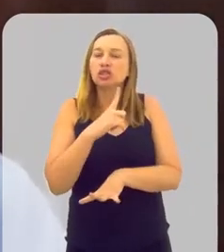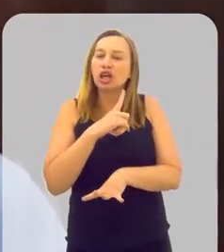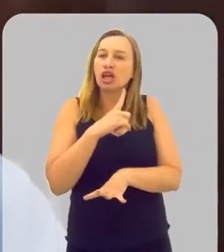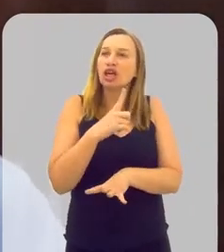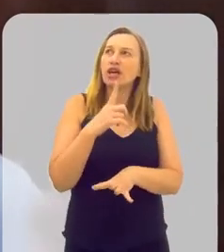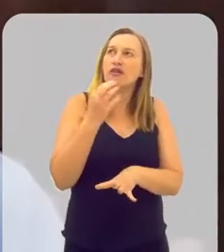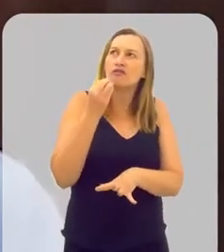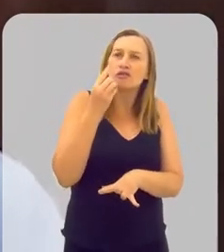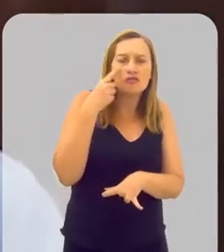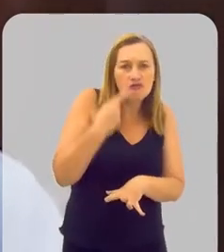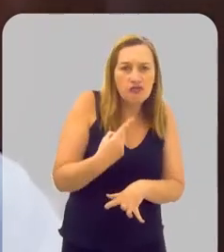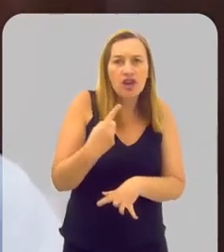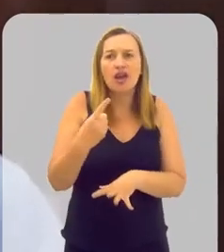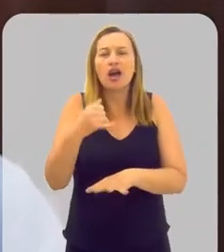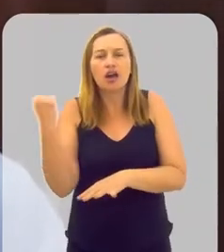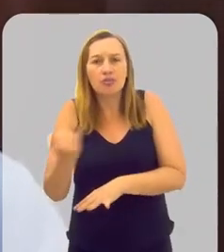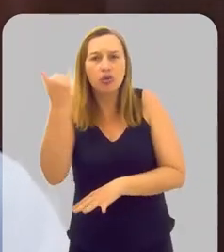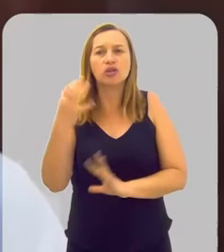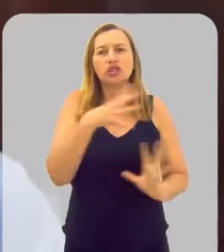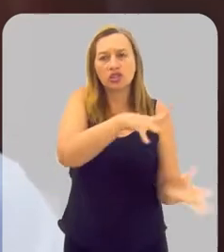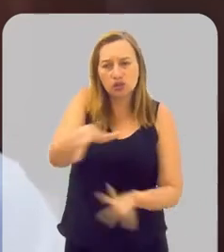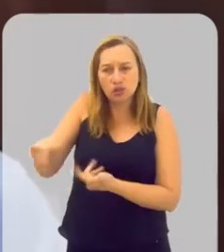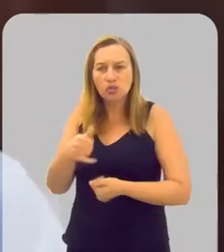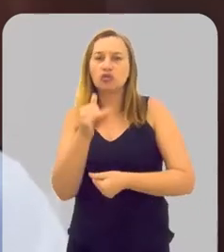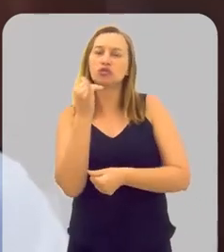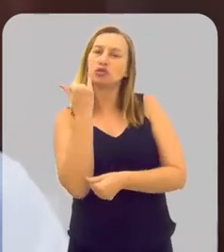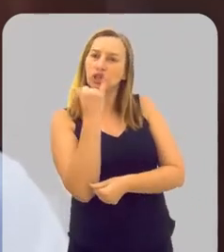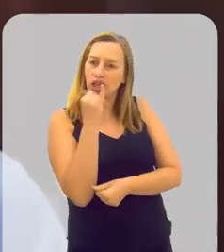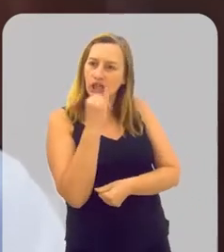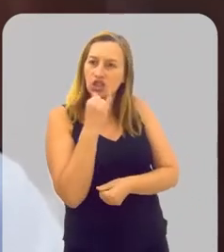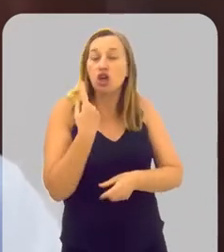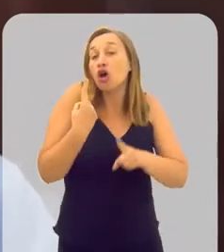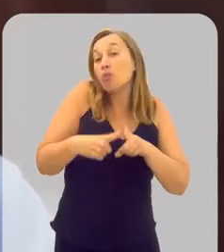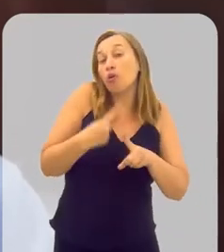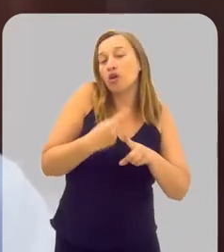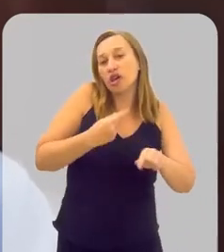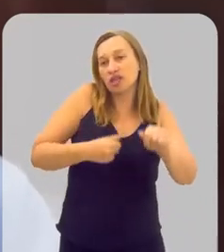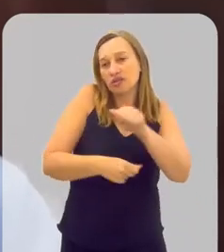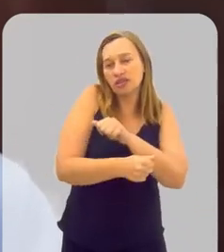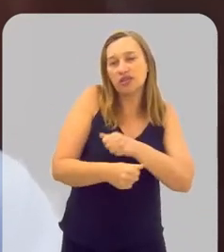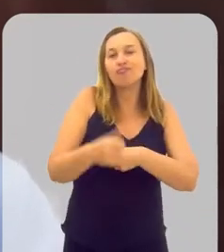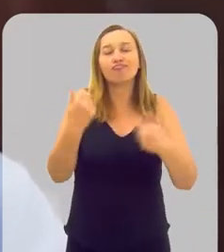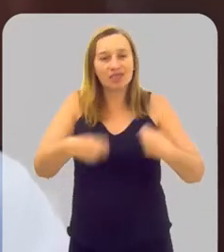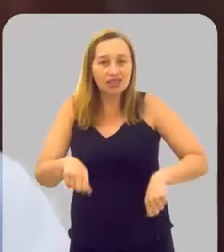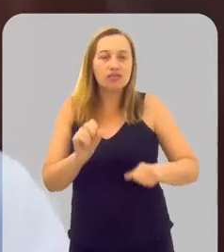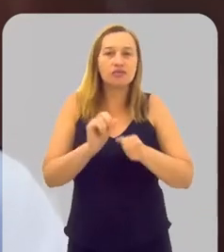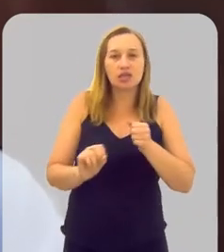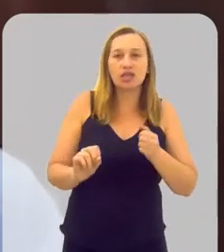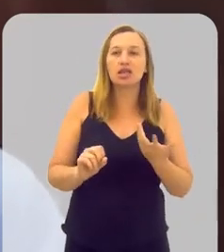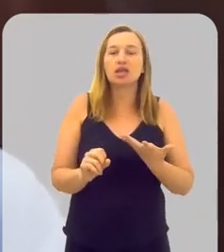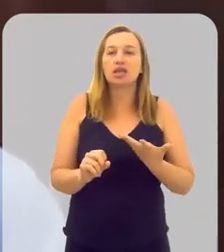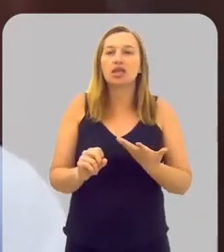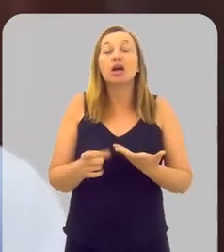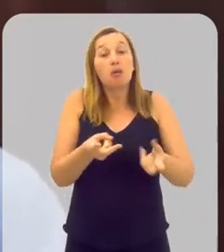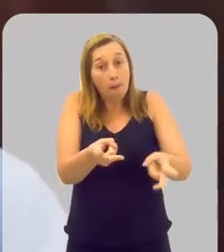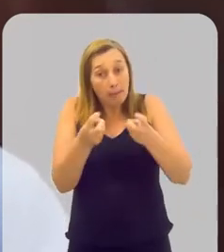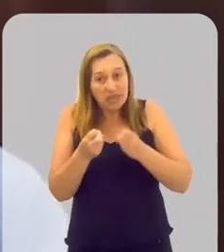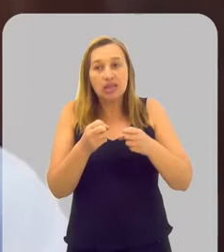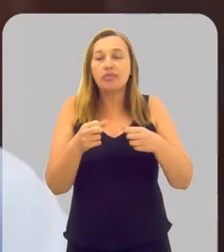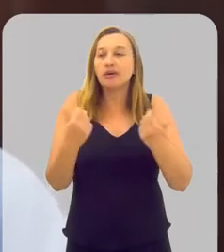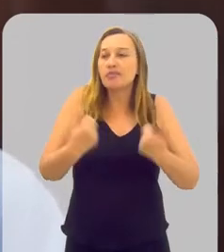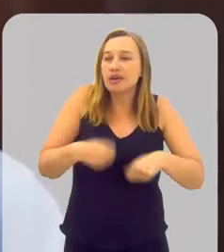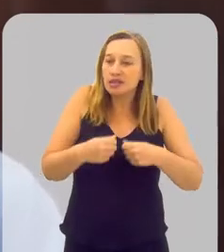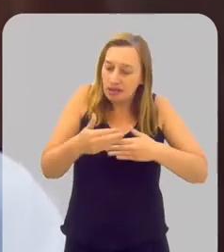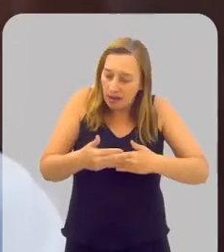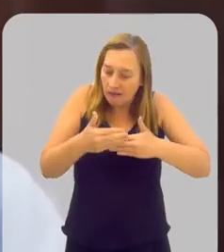A gente tem a gente vê a importância no mundo colocada para essas energias, por que esses investimentos têm que ser feitos,